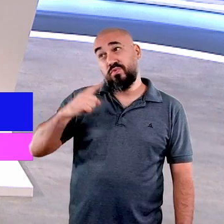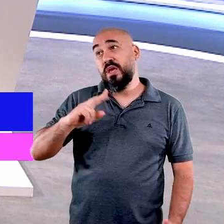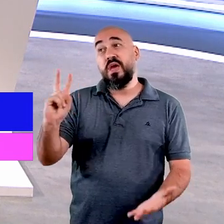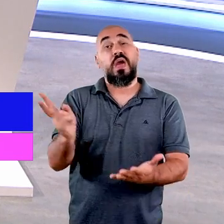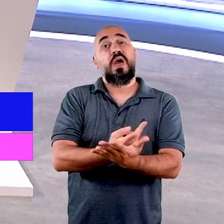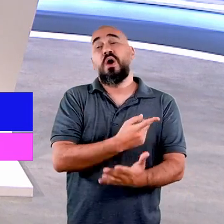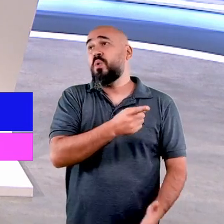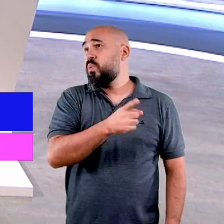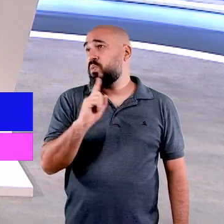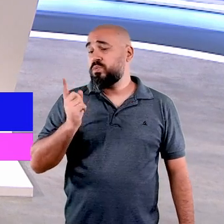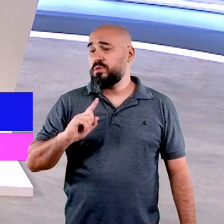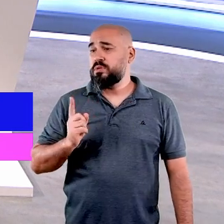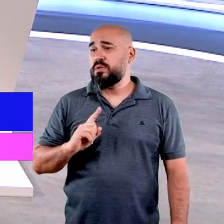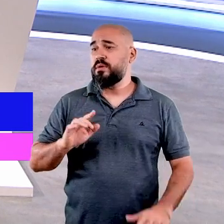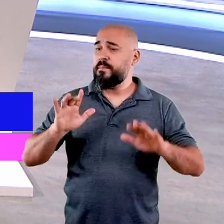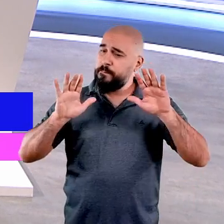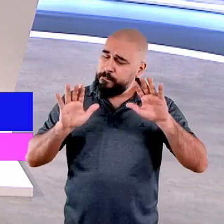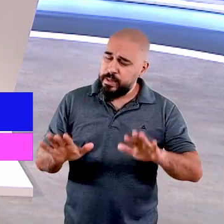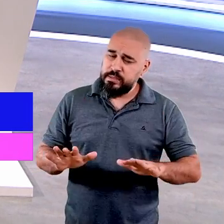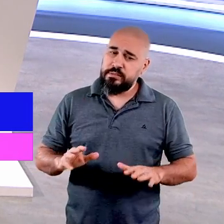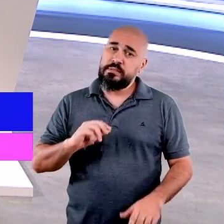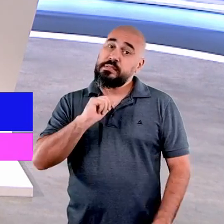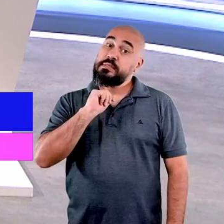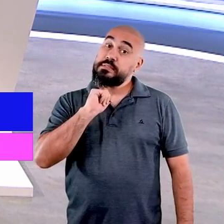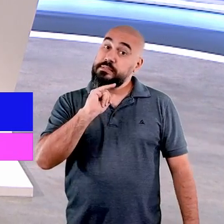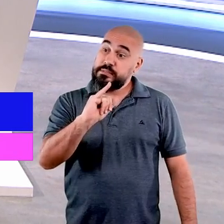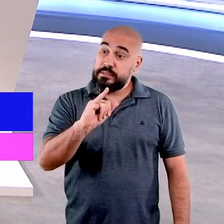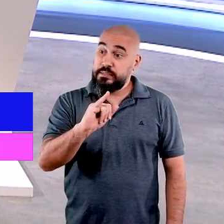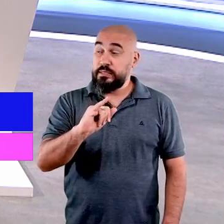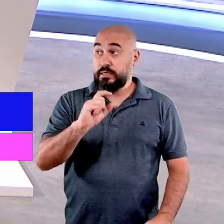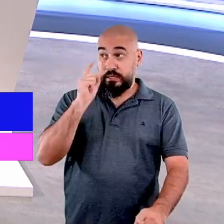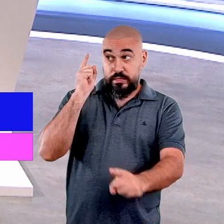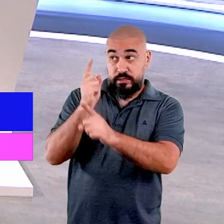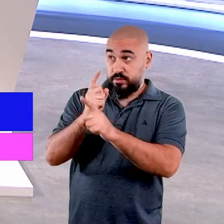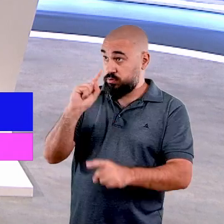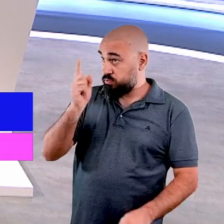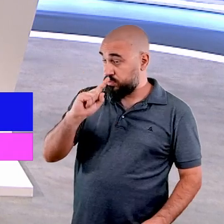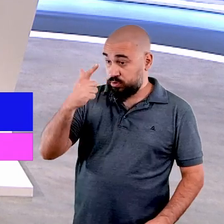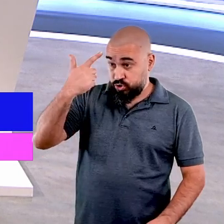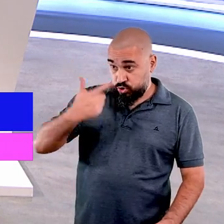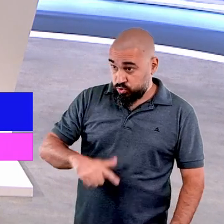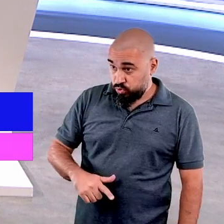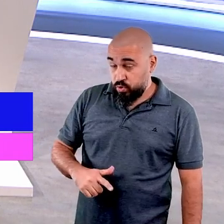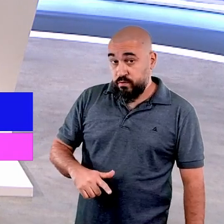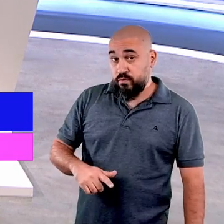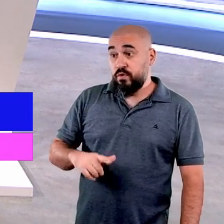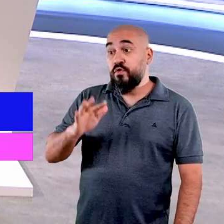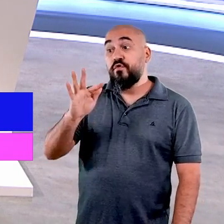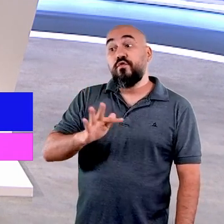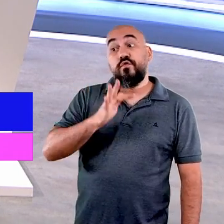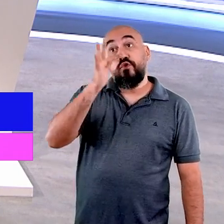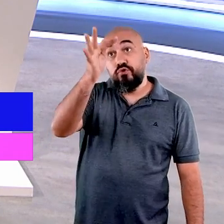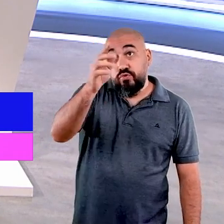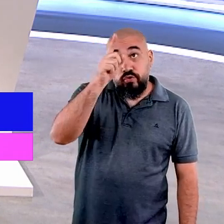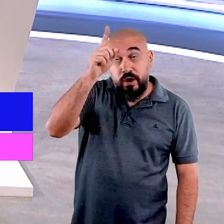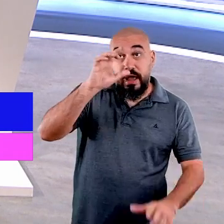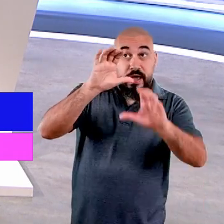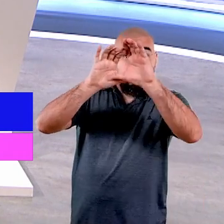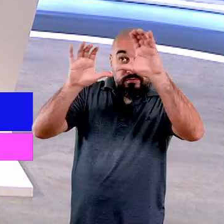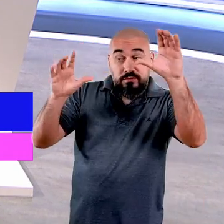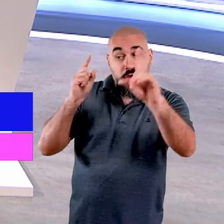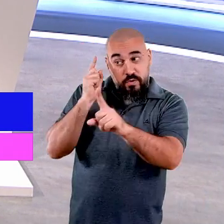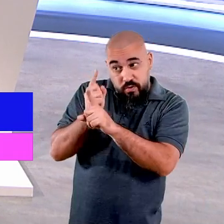vai acontecer, mas se nós não nos encontrarmos mais aqui, nós vamos nos ver